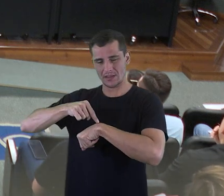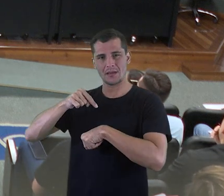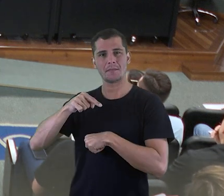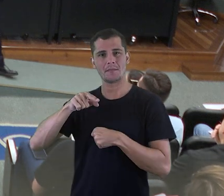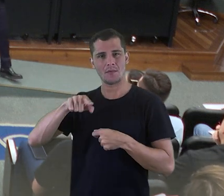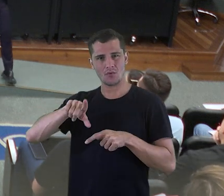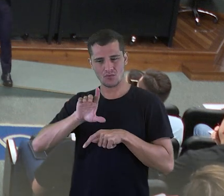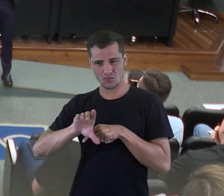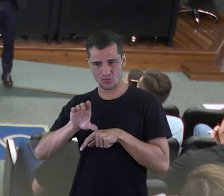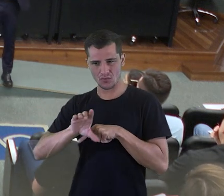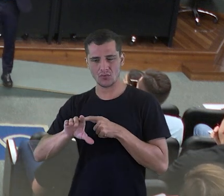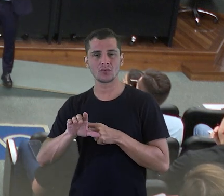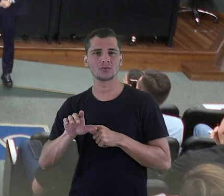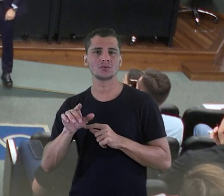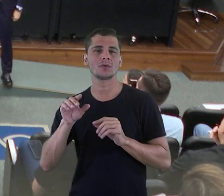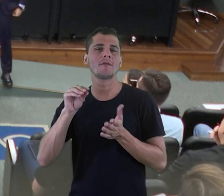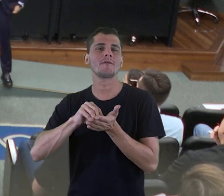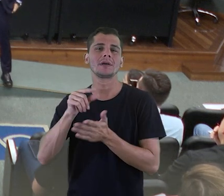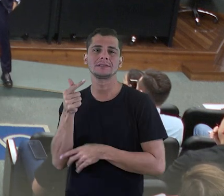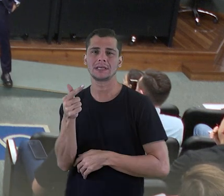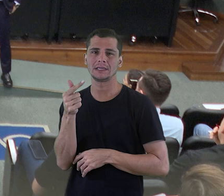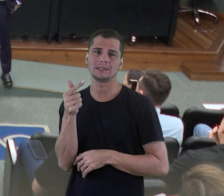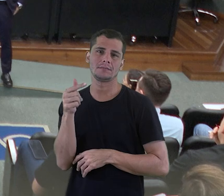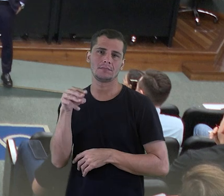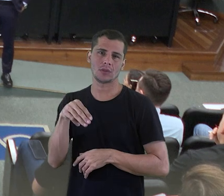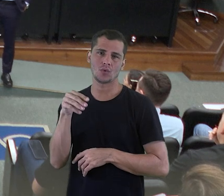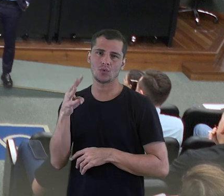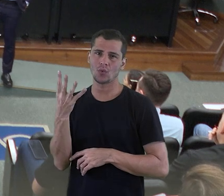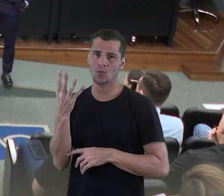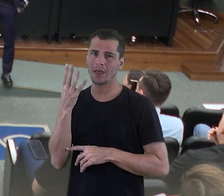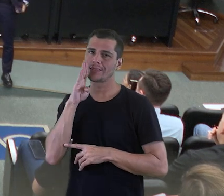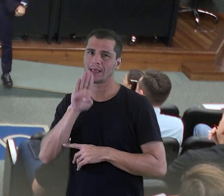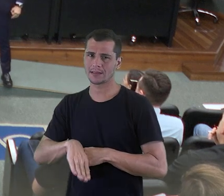Por que que a gente quer cumprir a lei como regra?